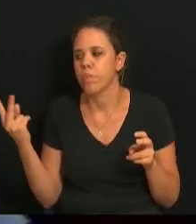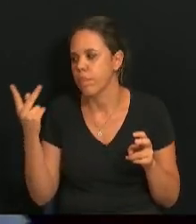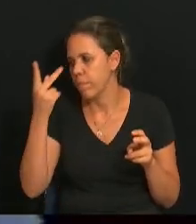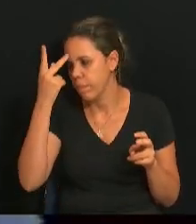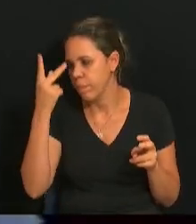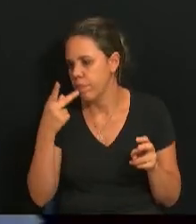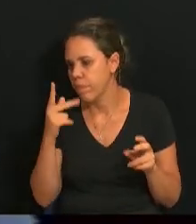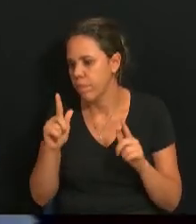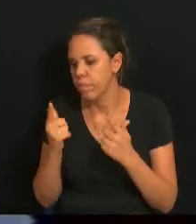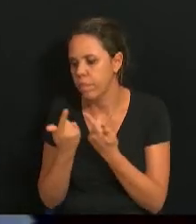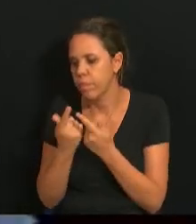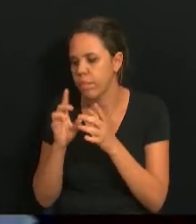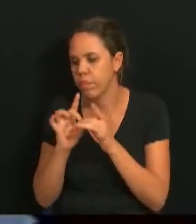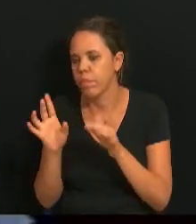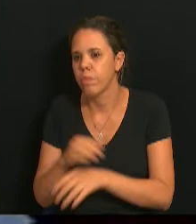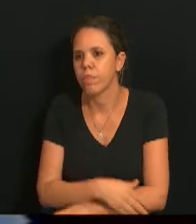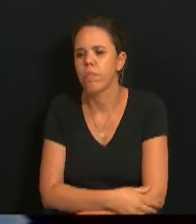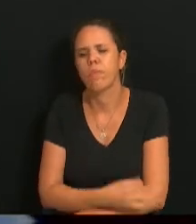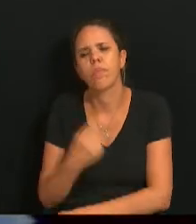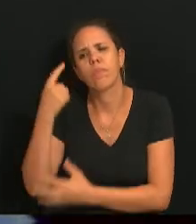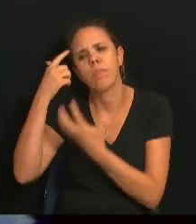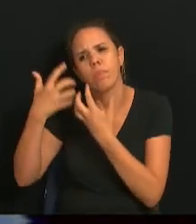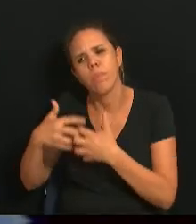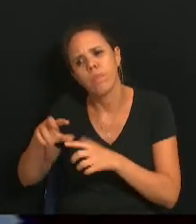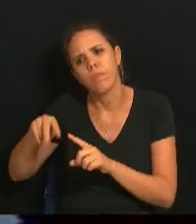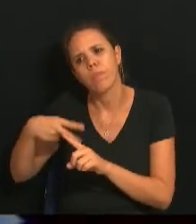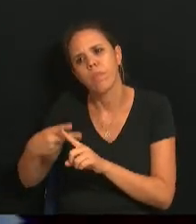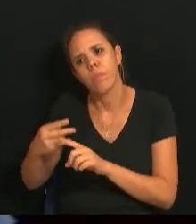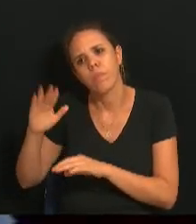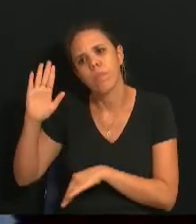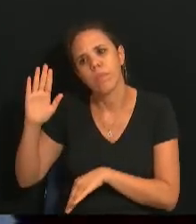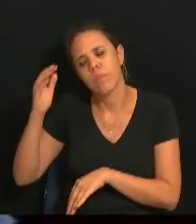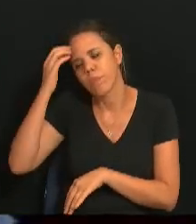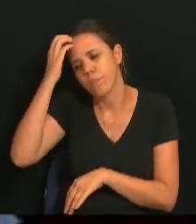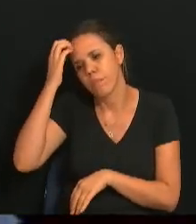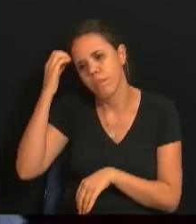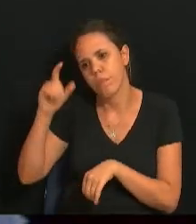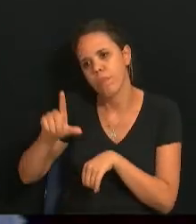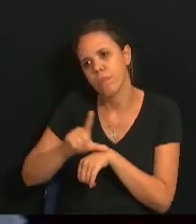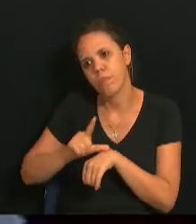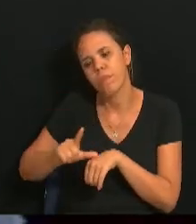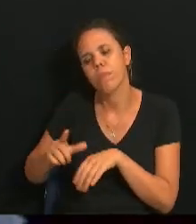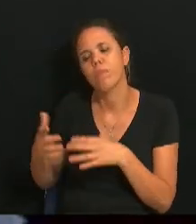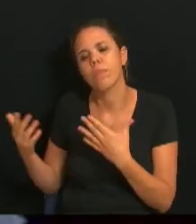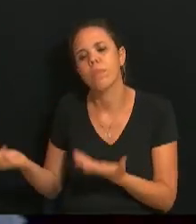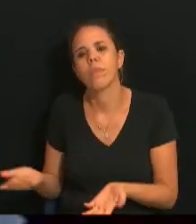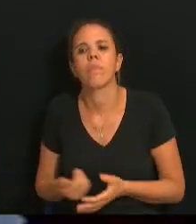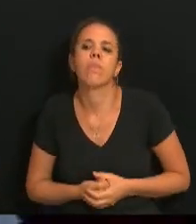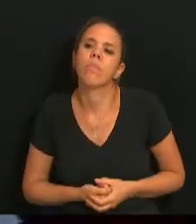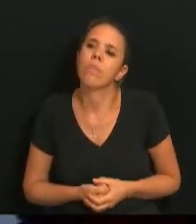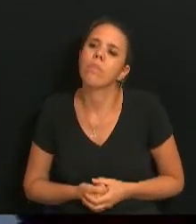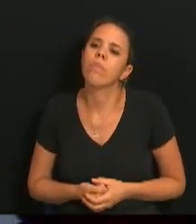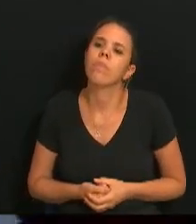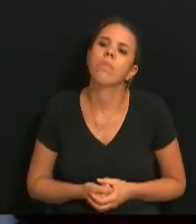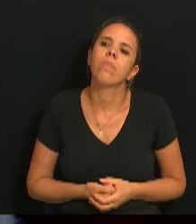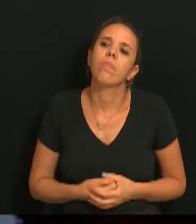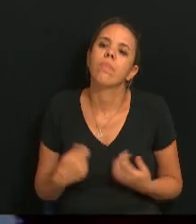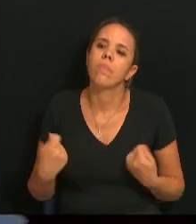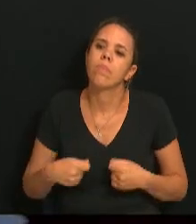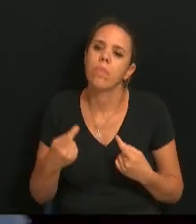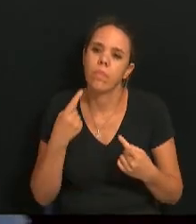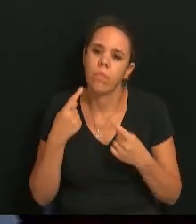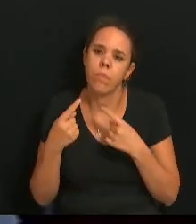gestão democrática. Isso me faz pensar um pouco dos dobramentos para além da Comissão do Legislativo, Andréia comentou, precisamos dialogar, mas